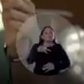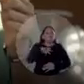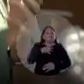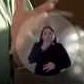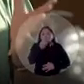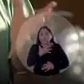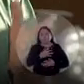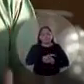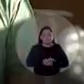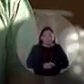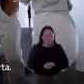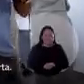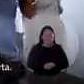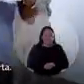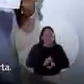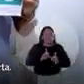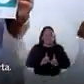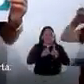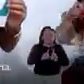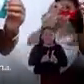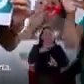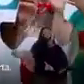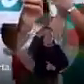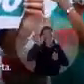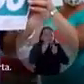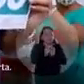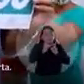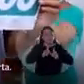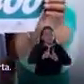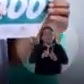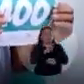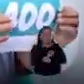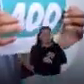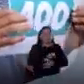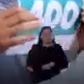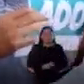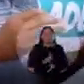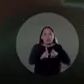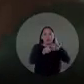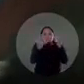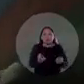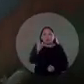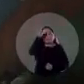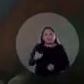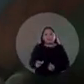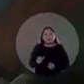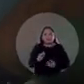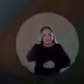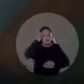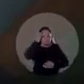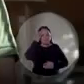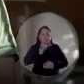muito bom. E quando eu vou sair, o Ricardo Nicolau está lá na porta. É isso que o povo quer. É uma pessoa que